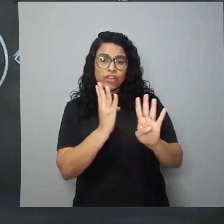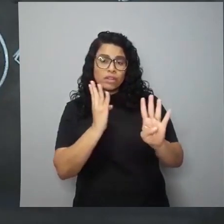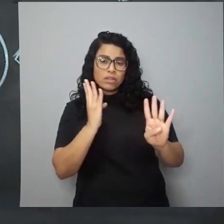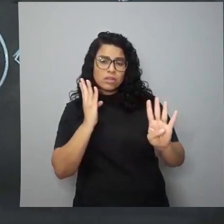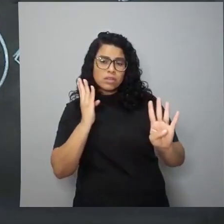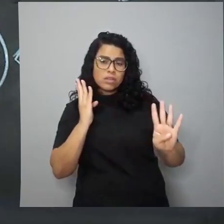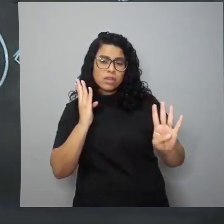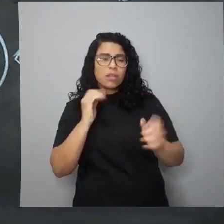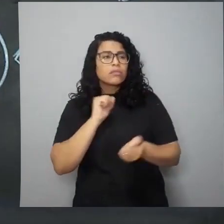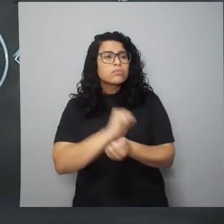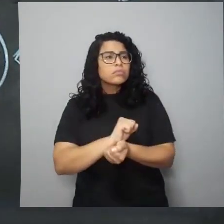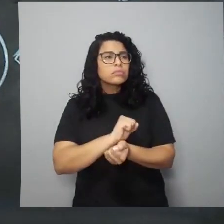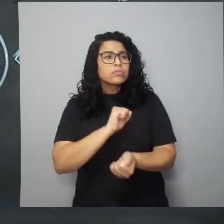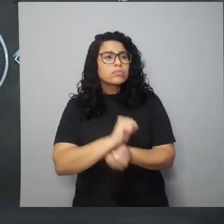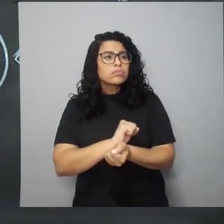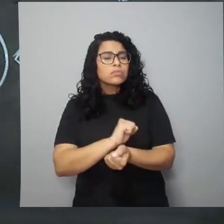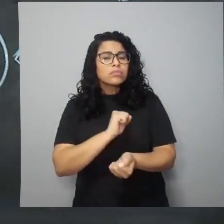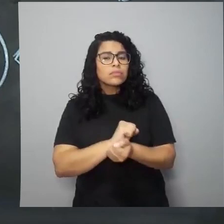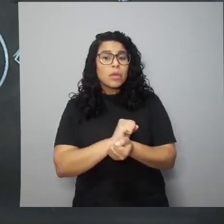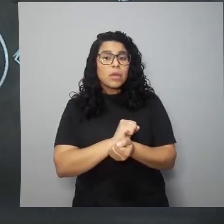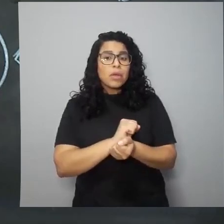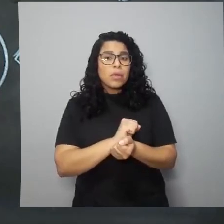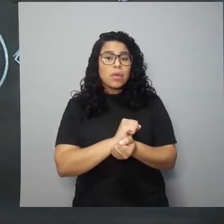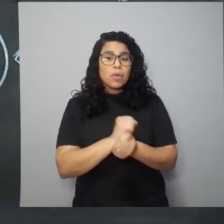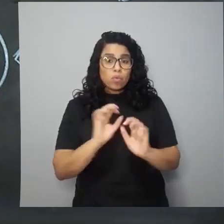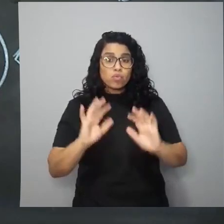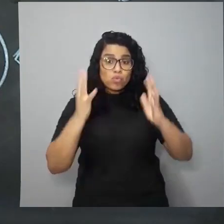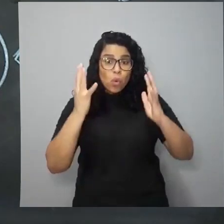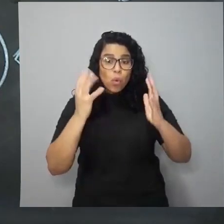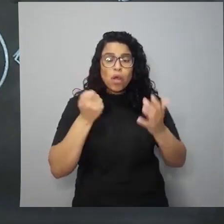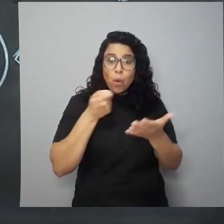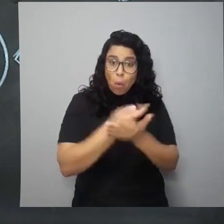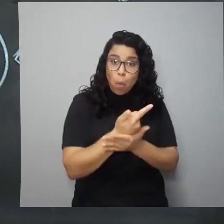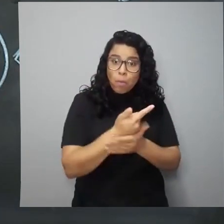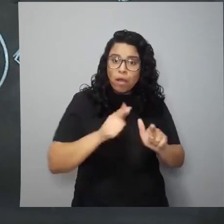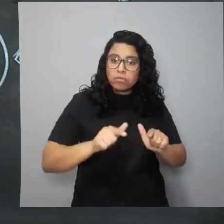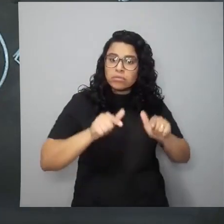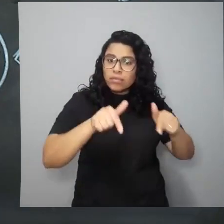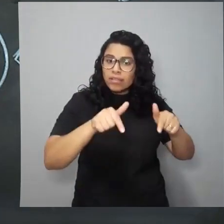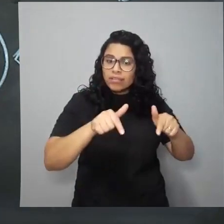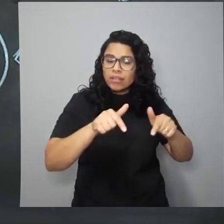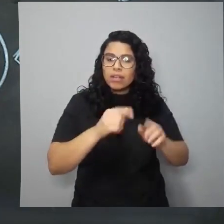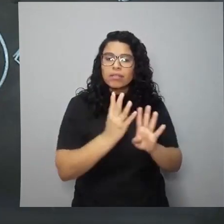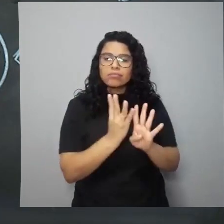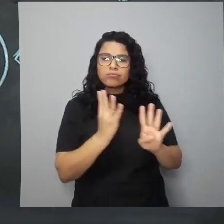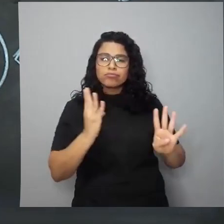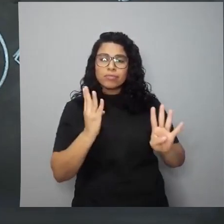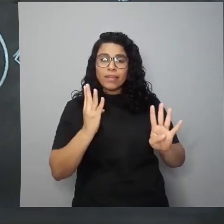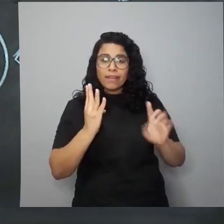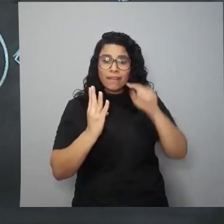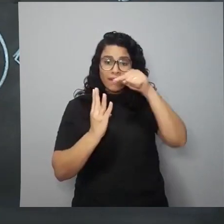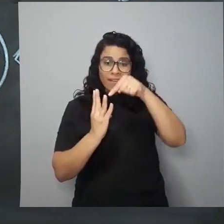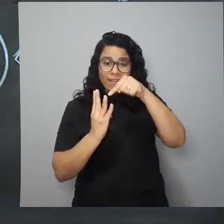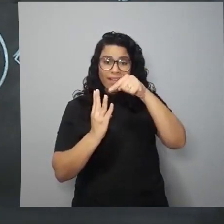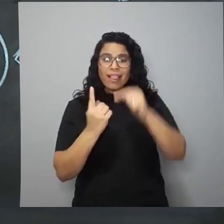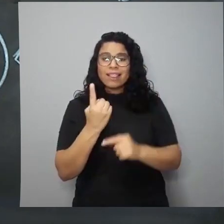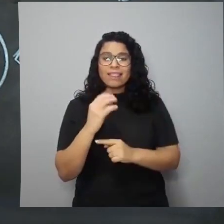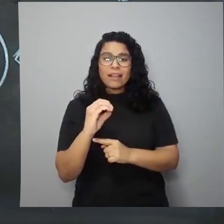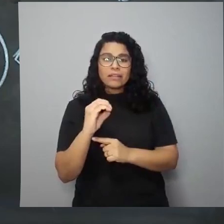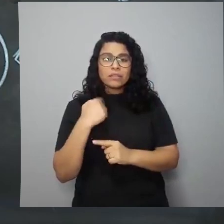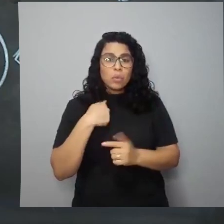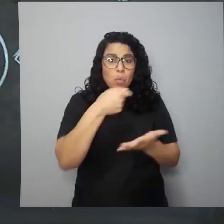show esperando, você é o 10º que vai comprar o ingresso desse show, ou seja, eu estou marcando a posição sua numa ordem,